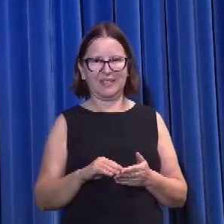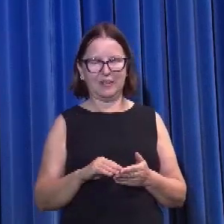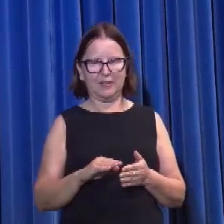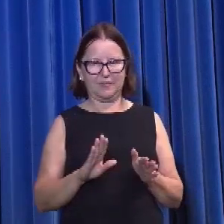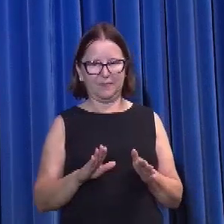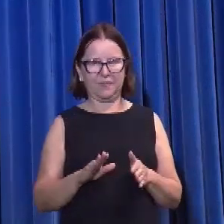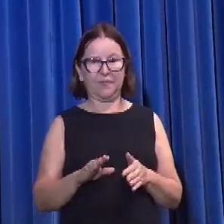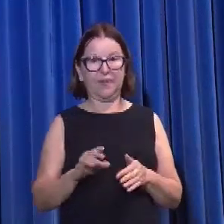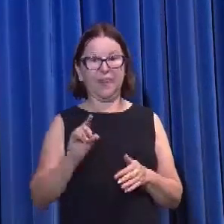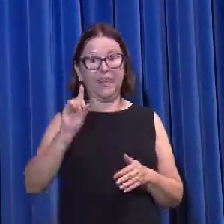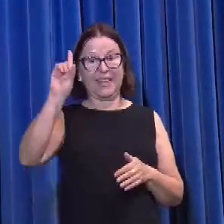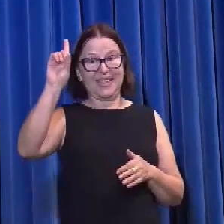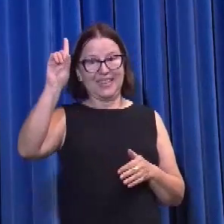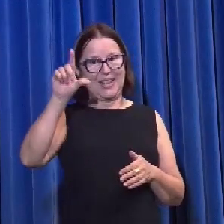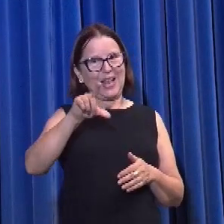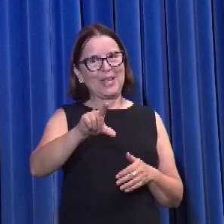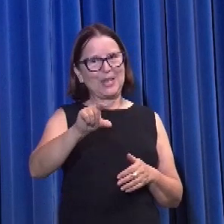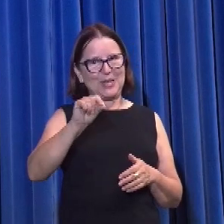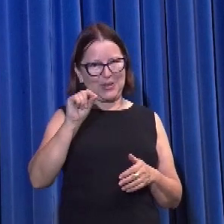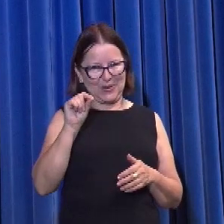pouquinho, Deus escolheu,